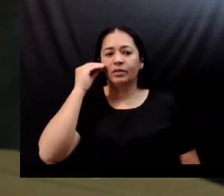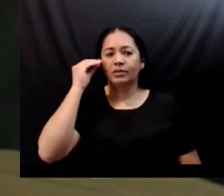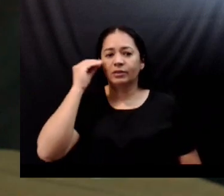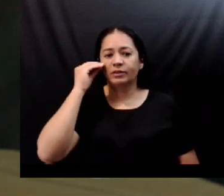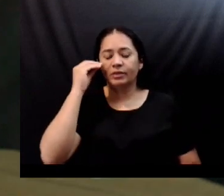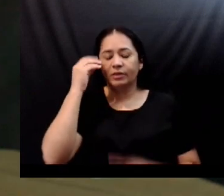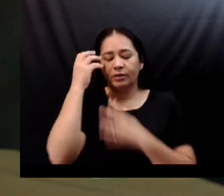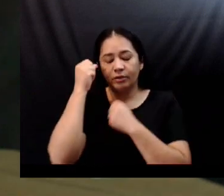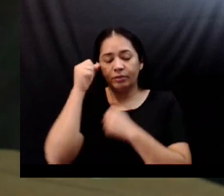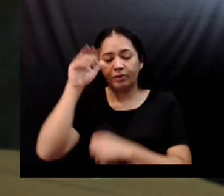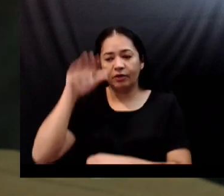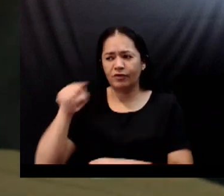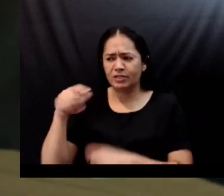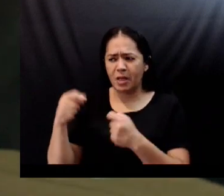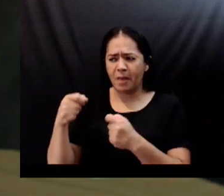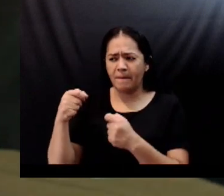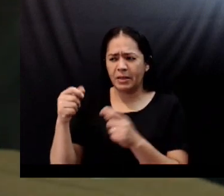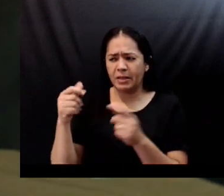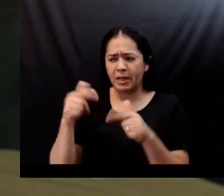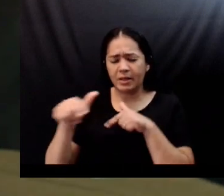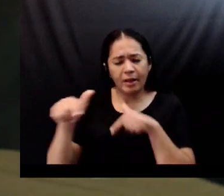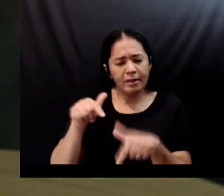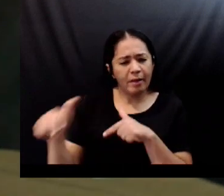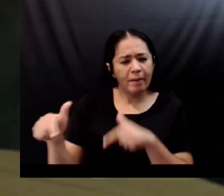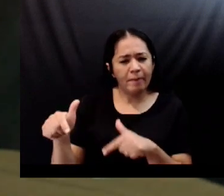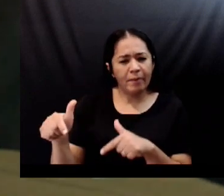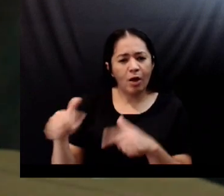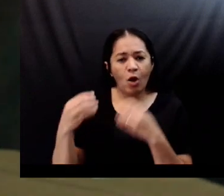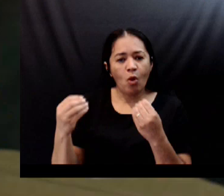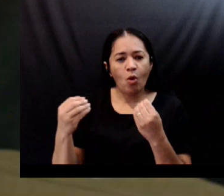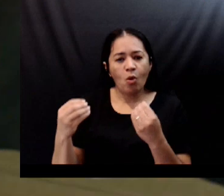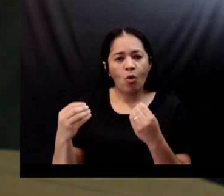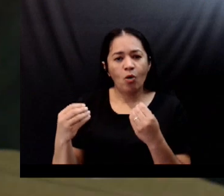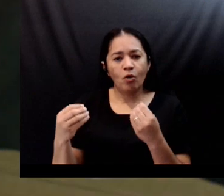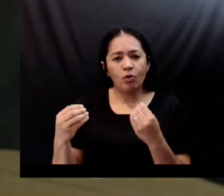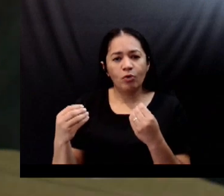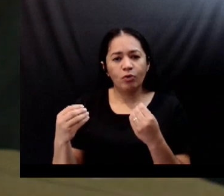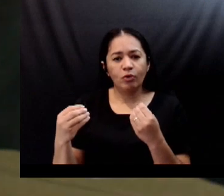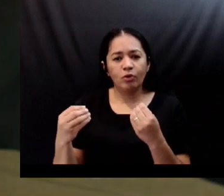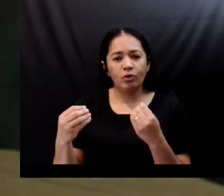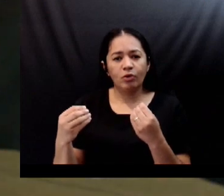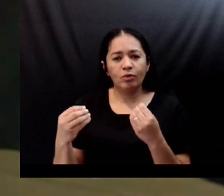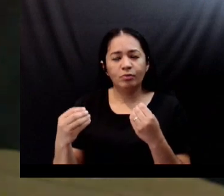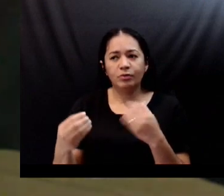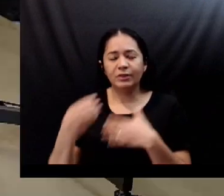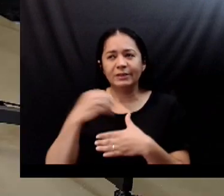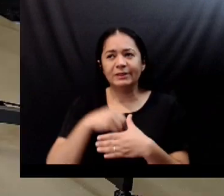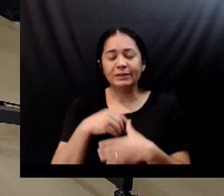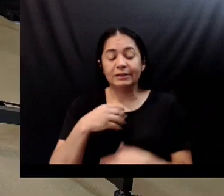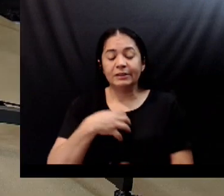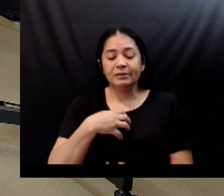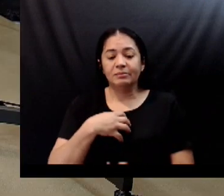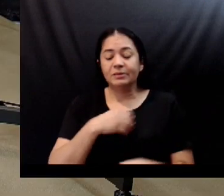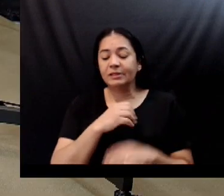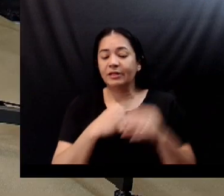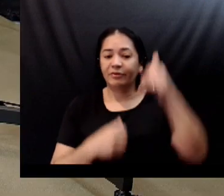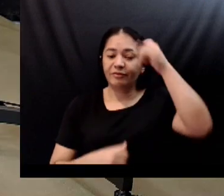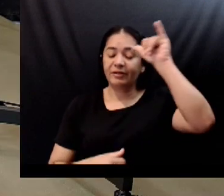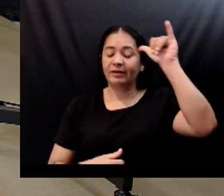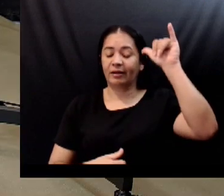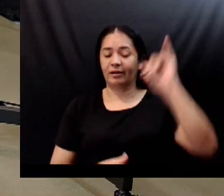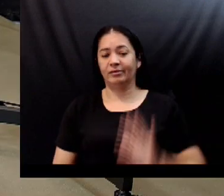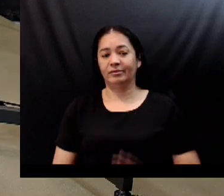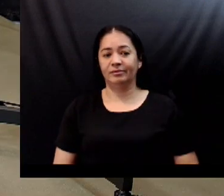estar rendendo. Como silenciar esse alarme interno? Ai, ai, ai, vamos Ai, lá, Ana Márcia. Júlia. Ô,